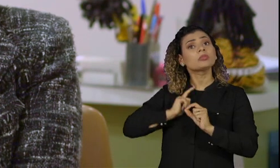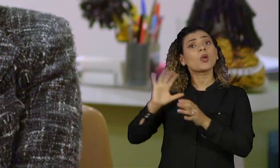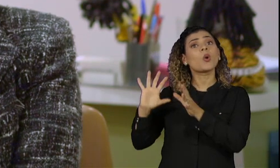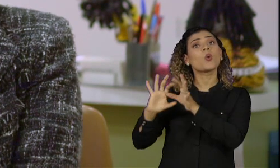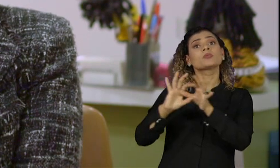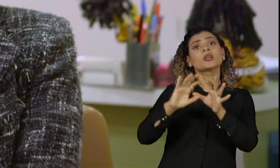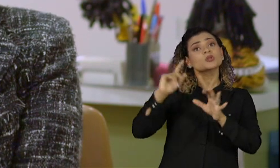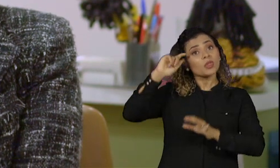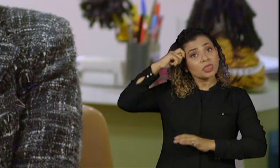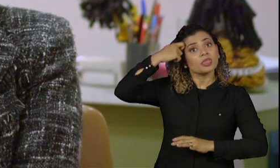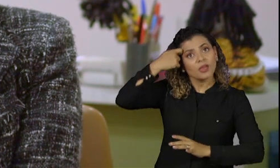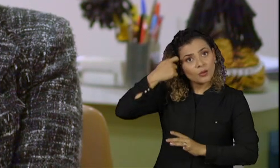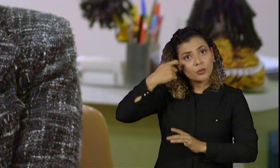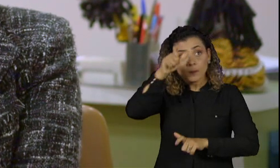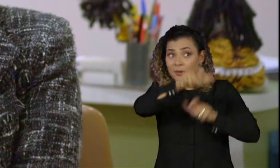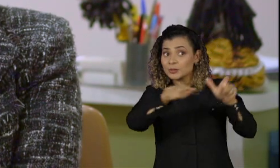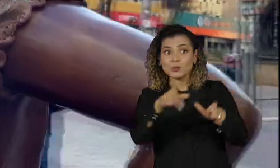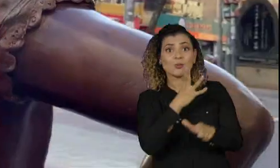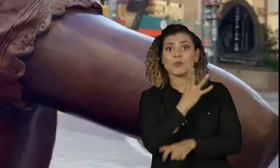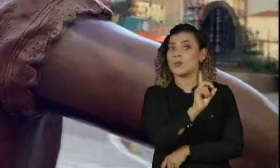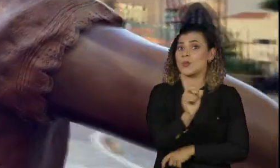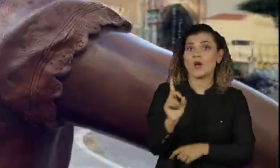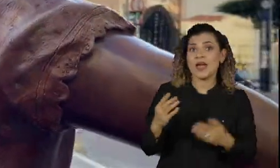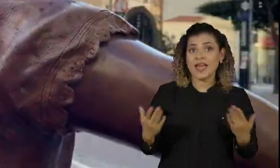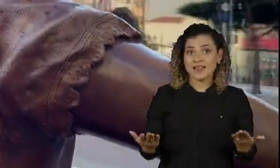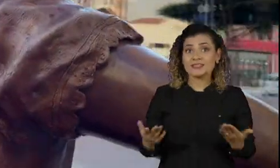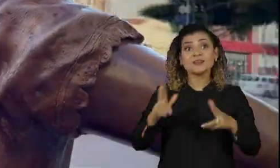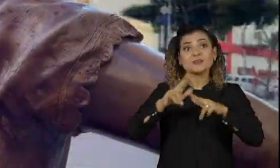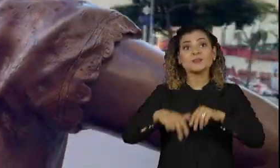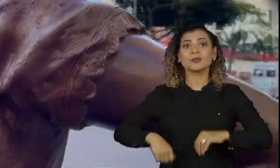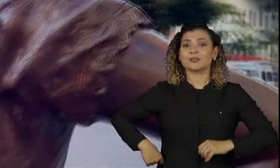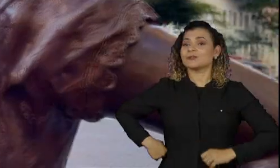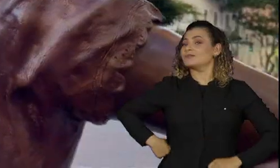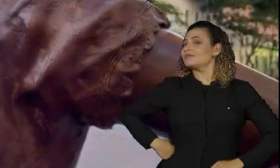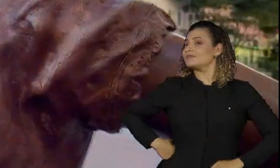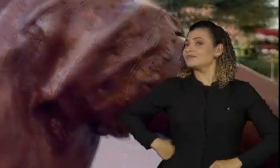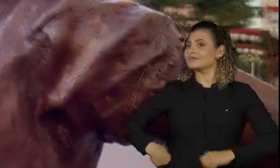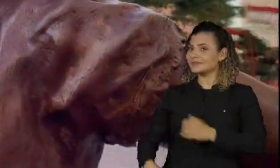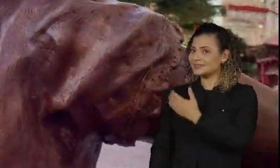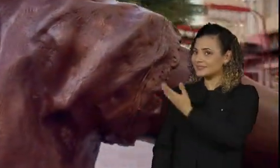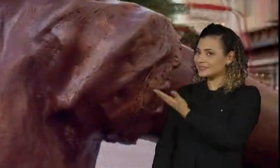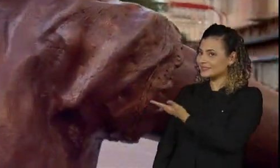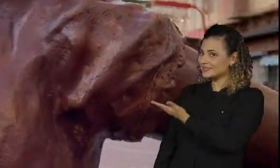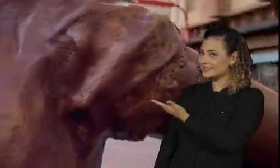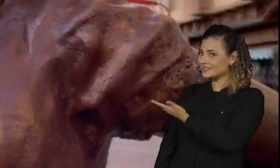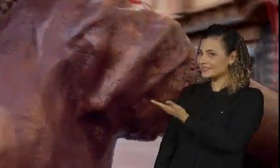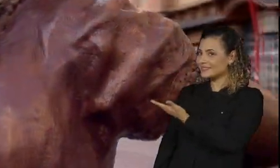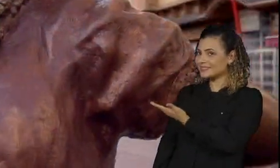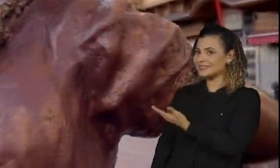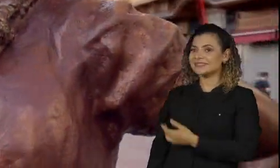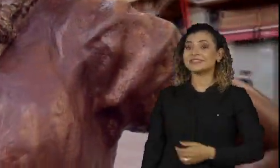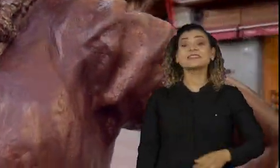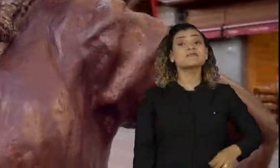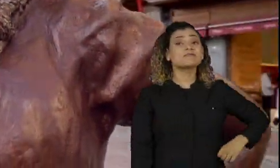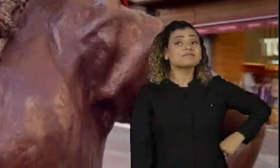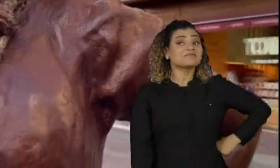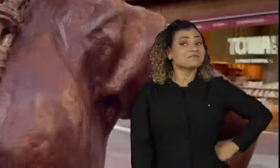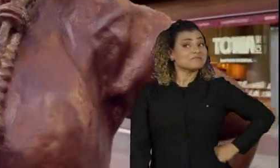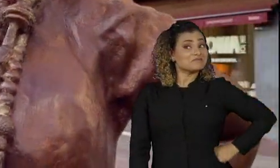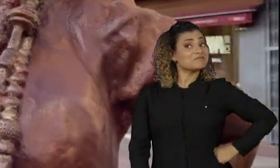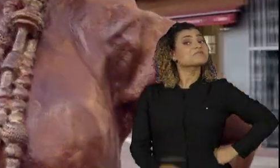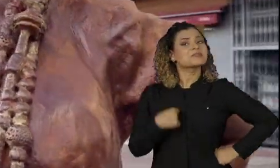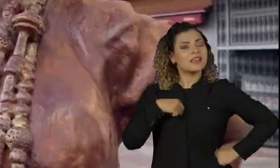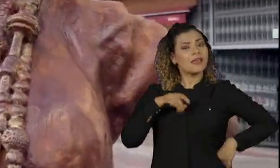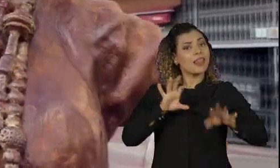negro, que poucas pessoas conhecem. Então colocar a Madrinha Eunice ali, na Praça da Liberdade, um lugar onde tem